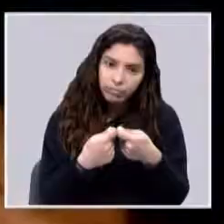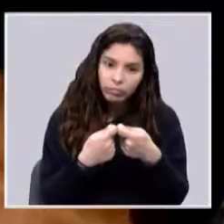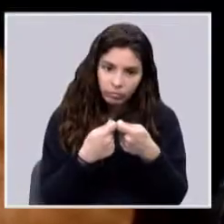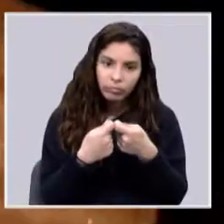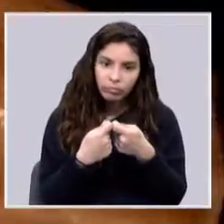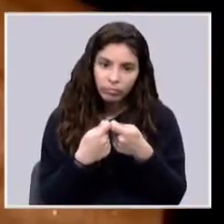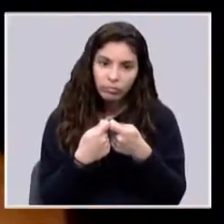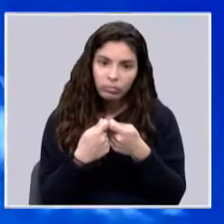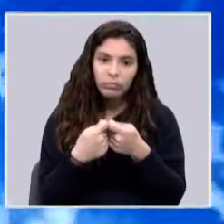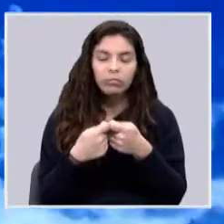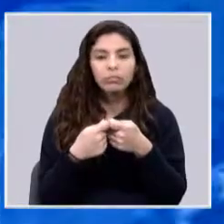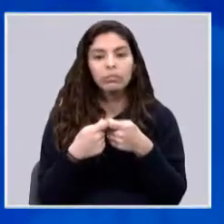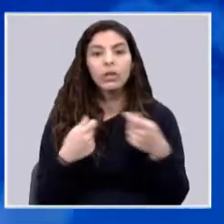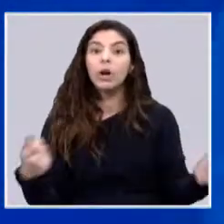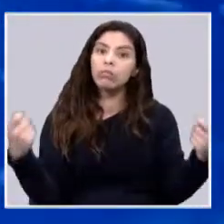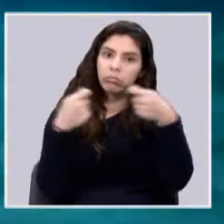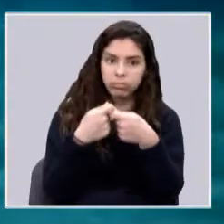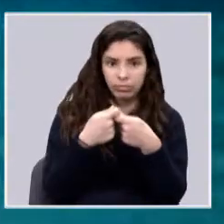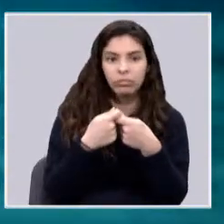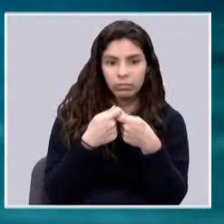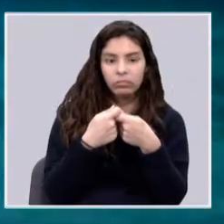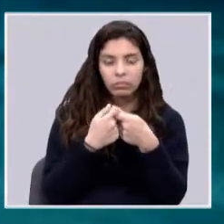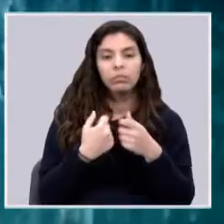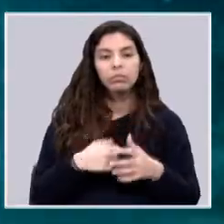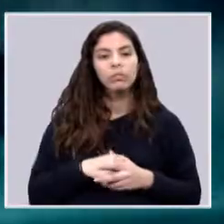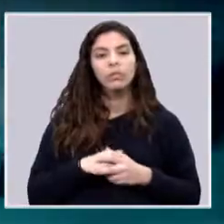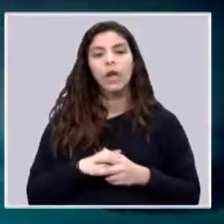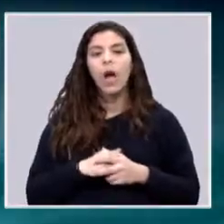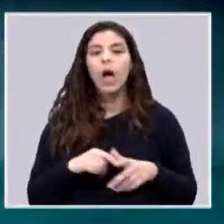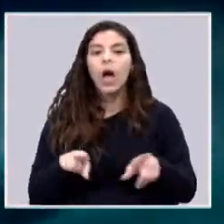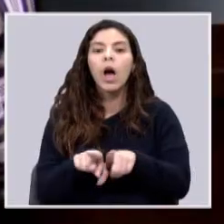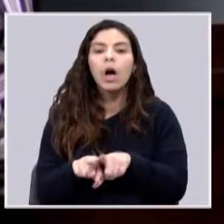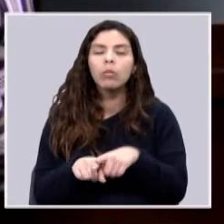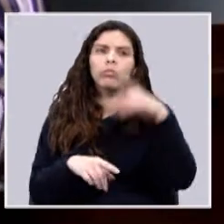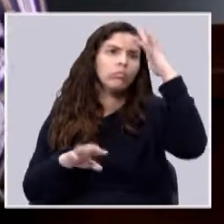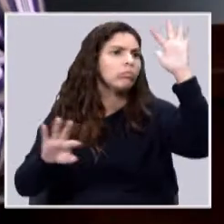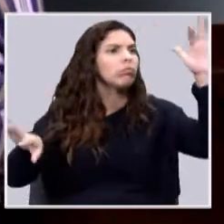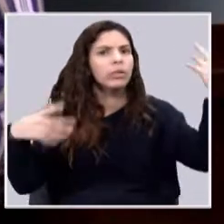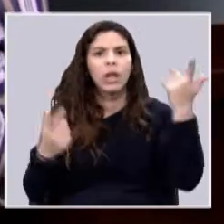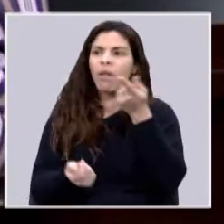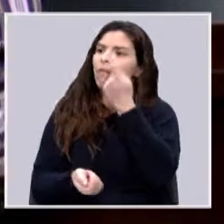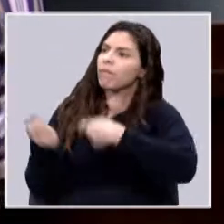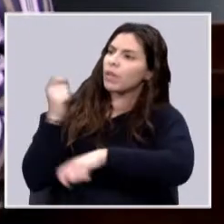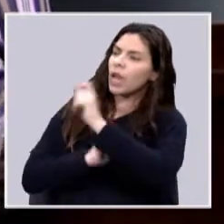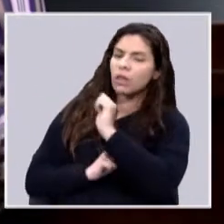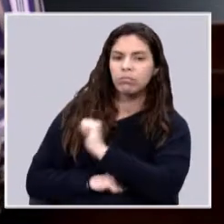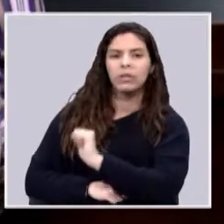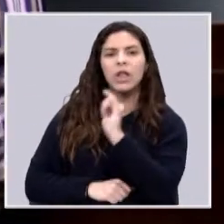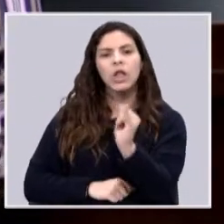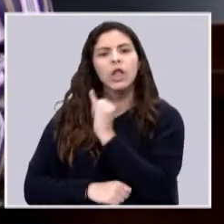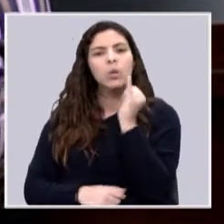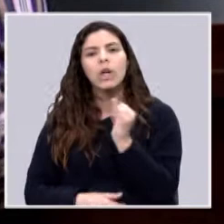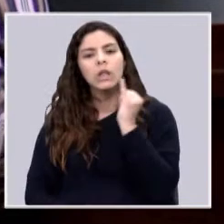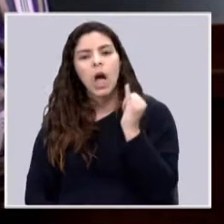requisitos considerados absolutamente imprescindíveis nestas coisas. Não nos passa pela cabeça, por exemplo, vender a uma